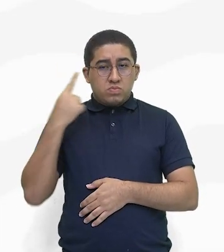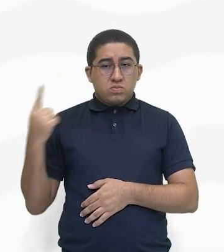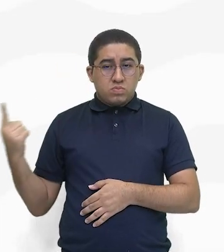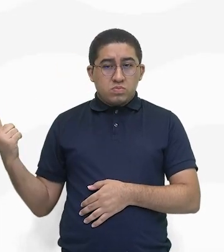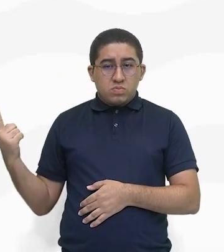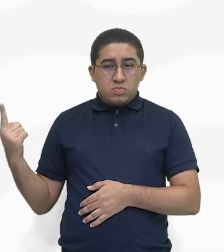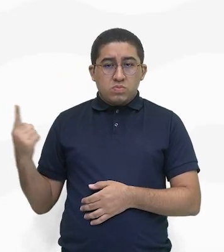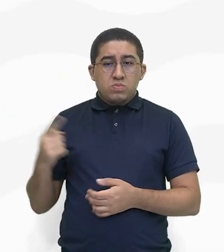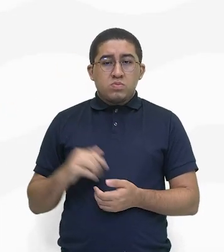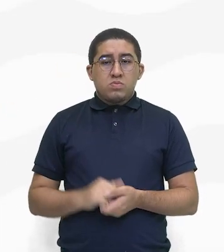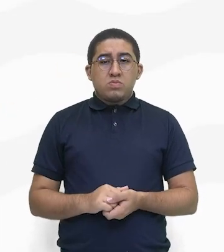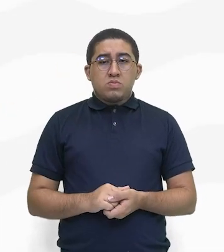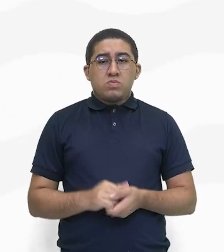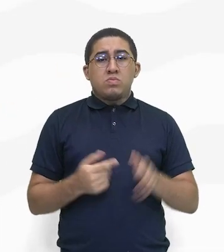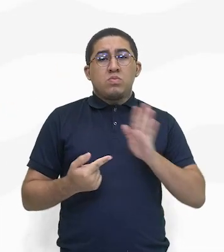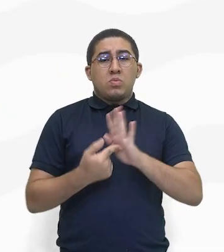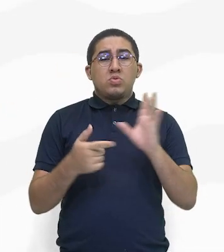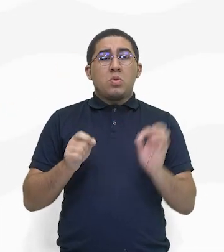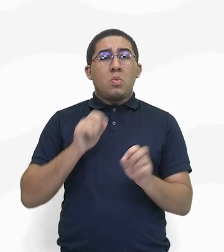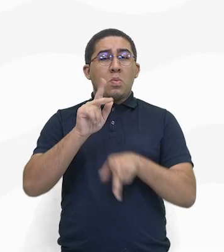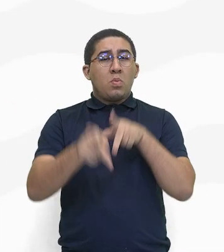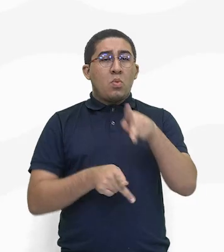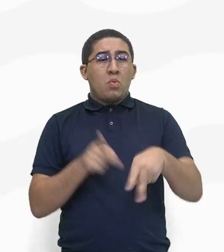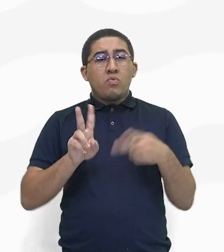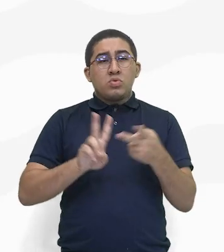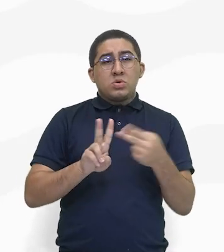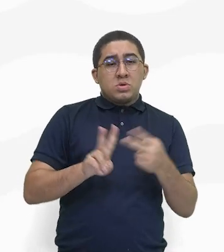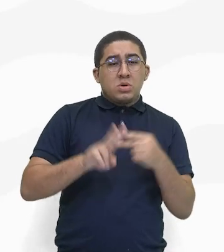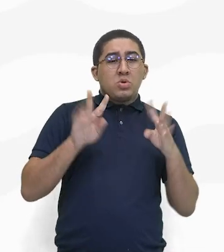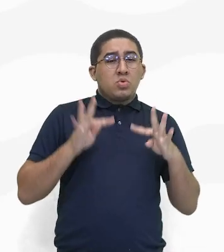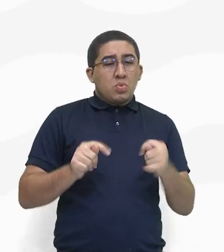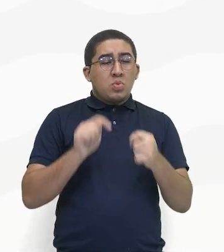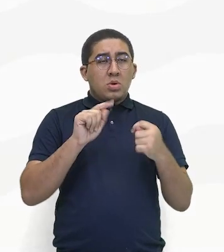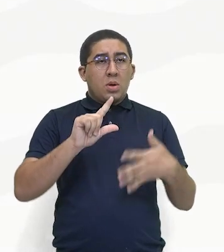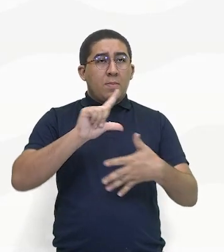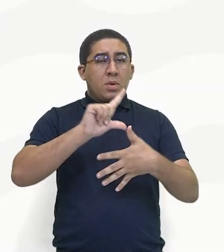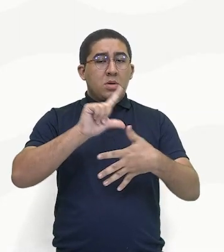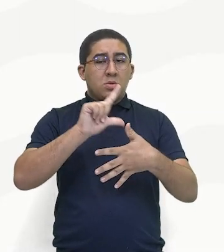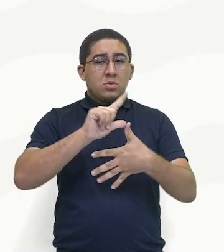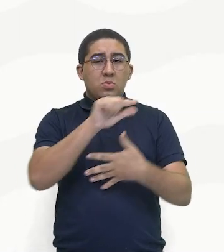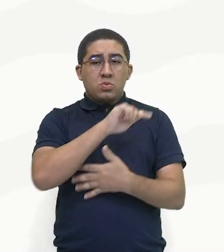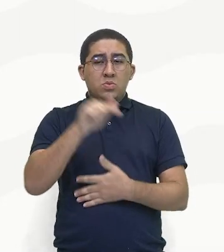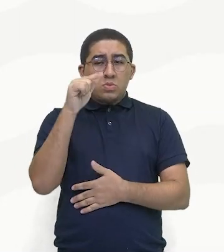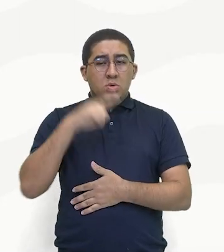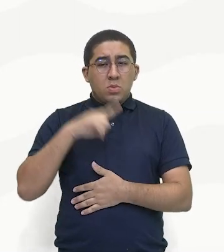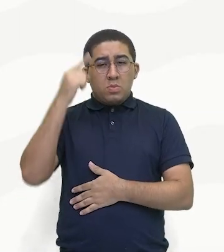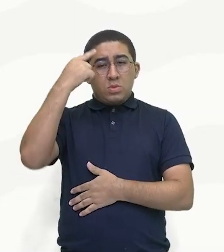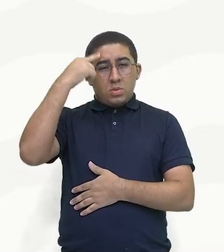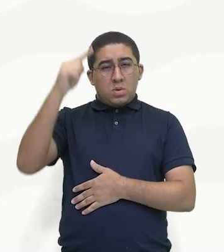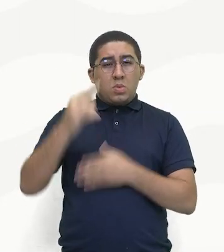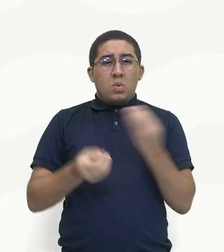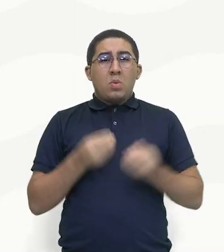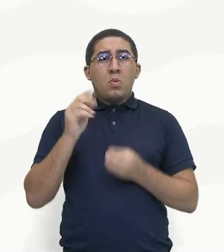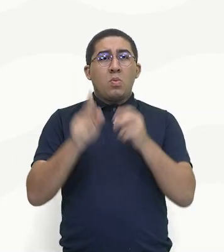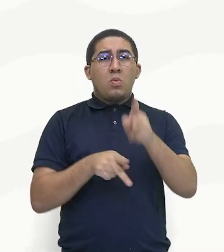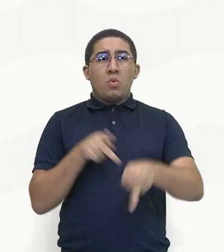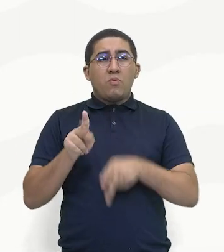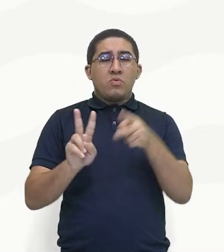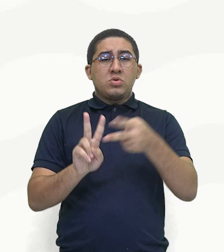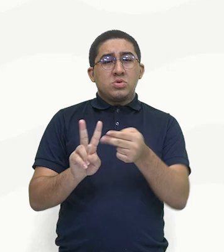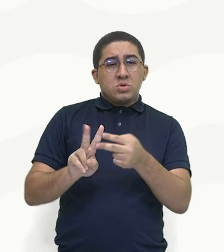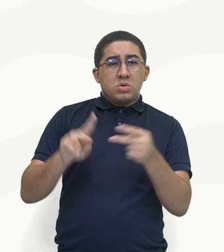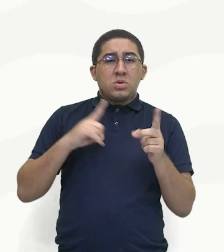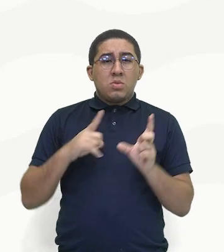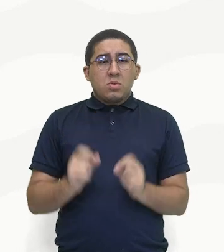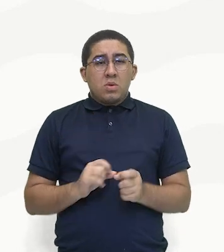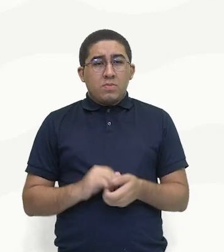agora, que traz ali a população indígena na América Latina, toda a América Latina, para vocês terem uma ideia, como a população indígena ela